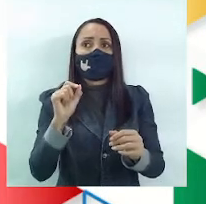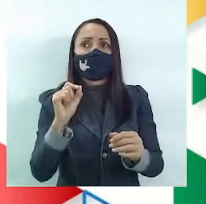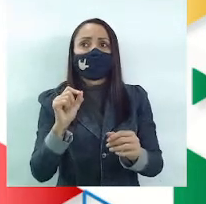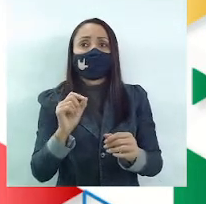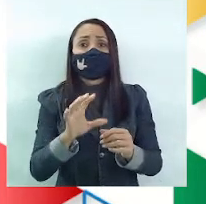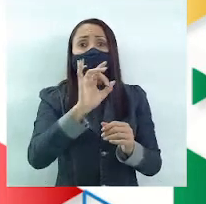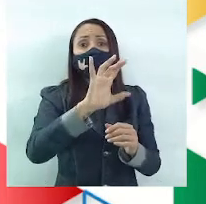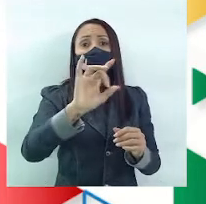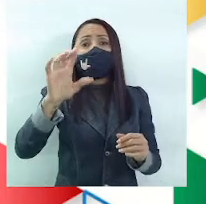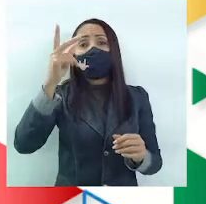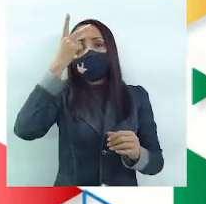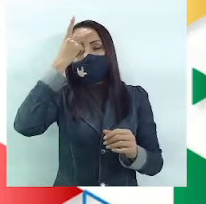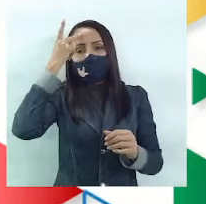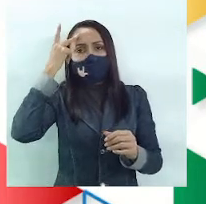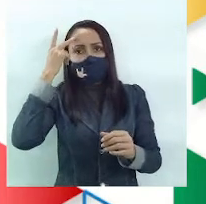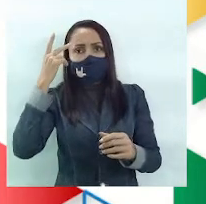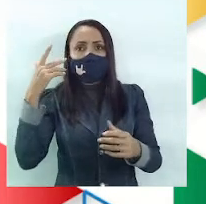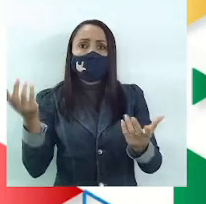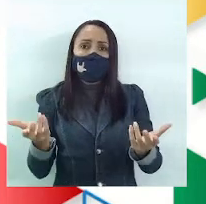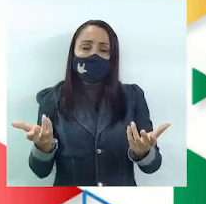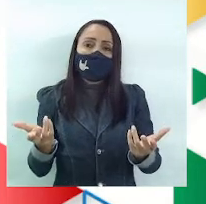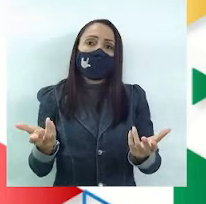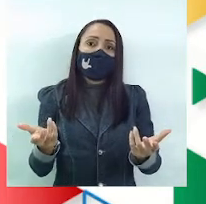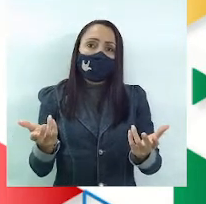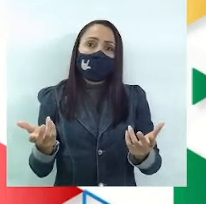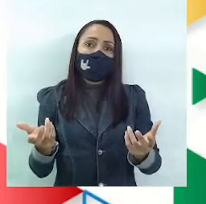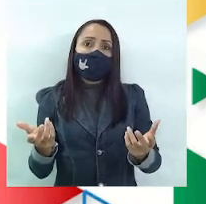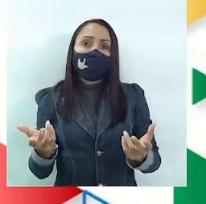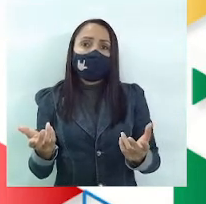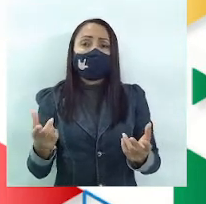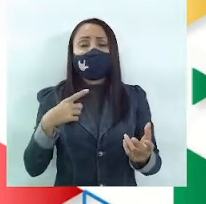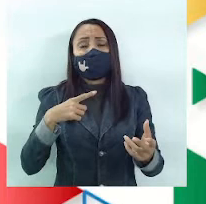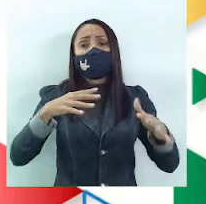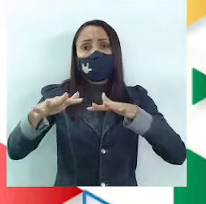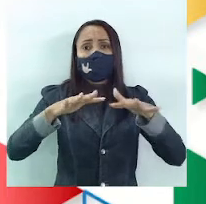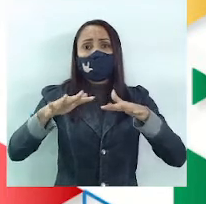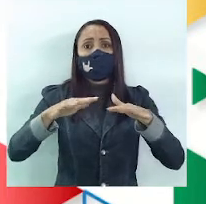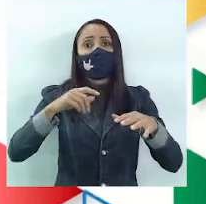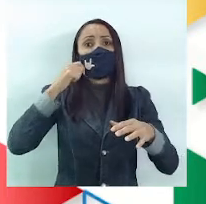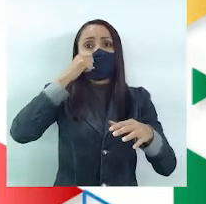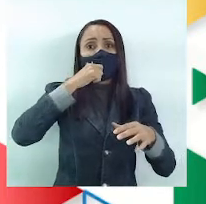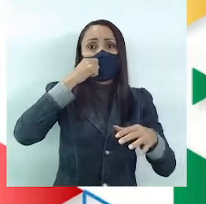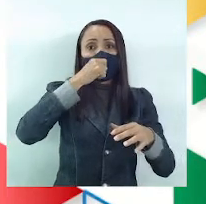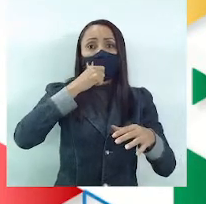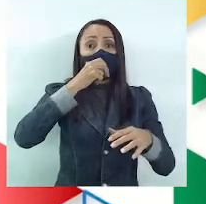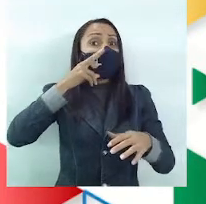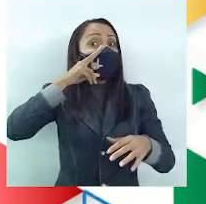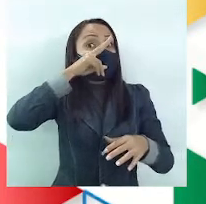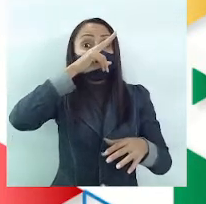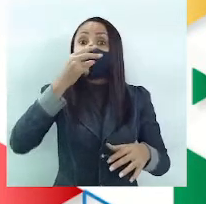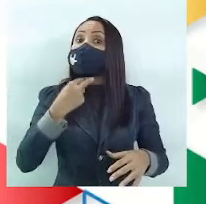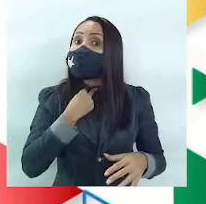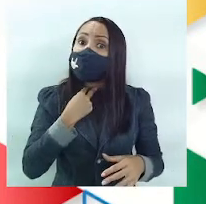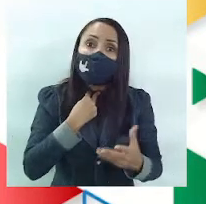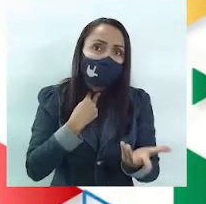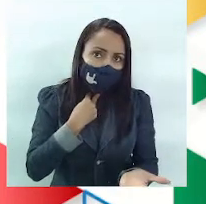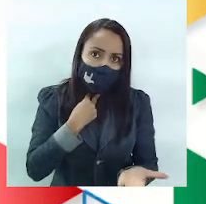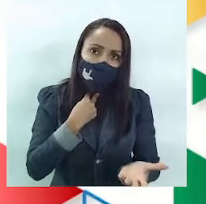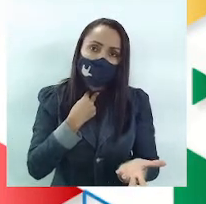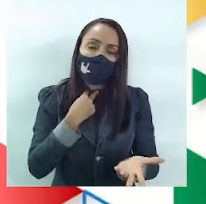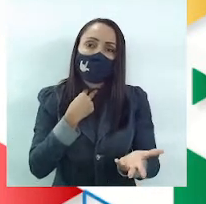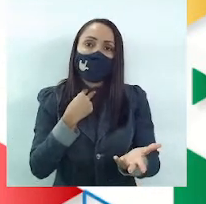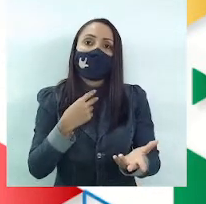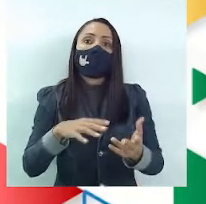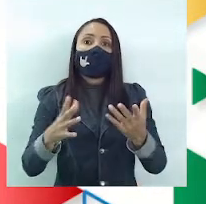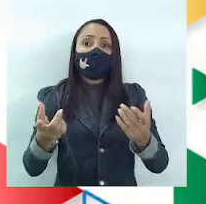Cada pessoa tem uma forma de escovar os dentes. Então cada um tem um movimento. Lógico, desde que você não bote muita força, que você não use cerdas que